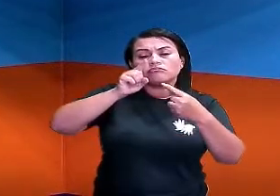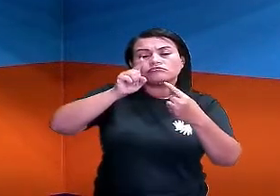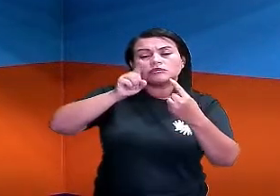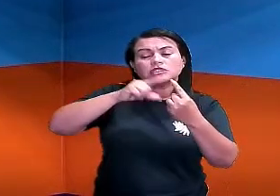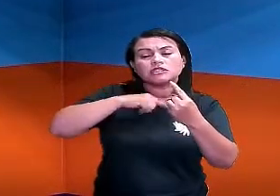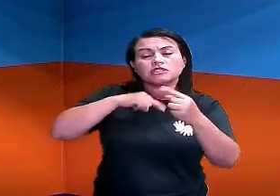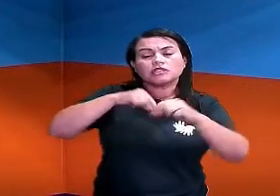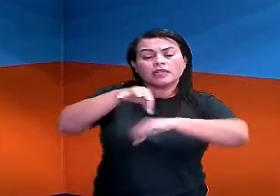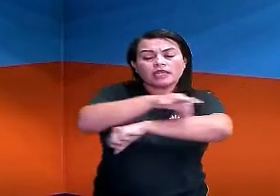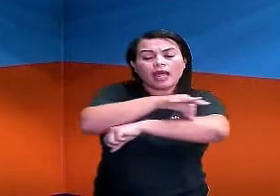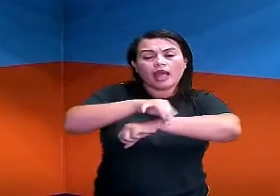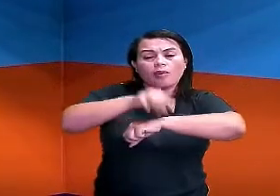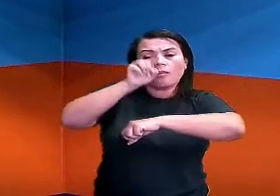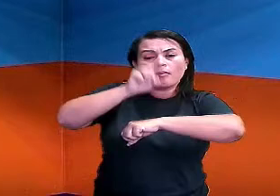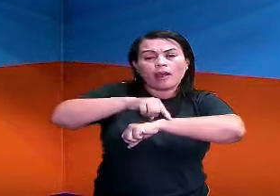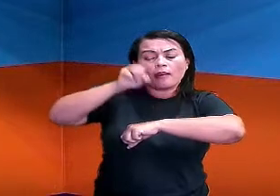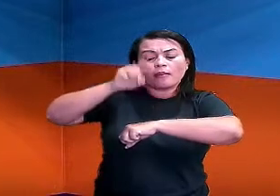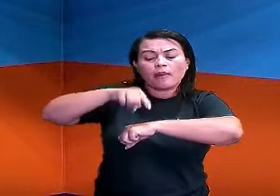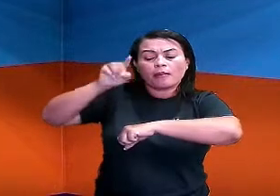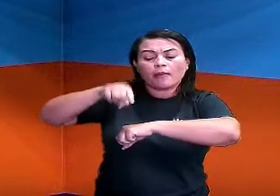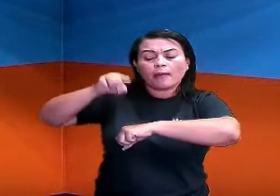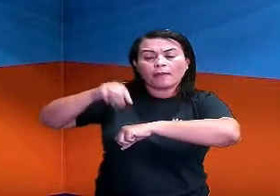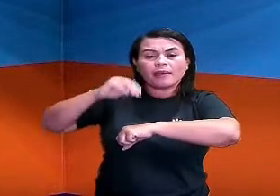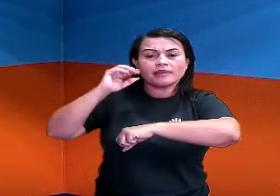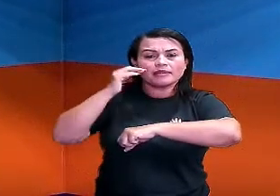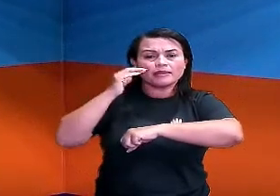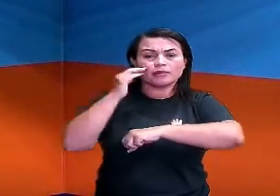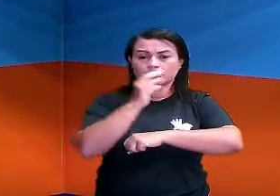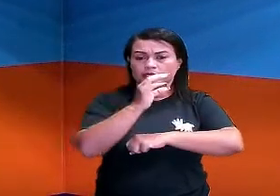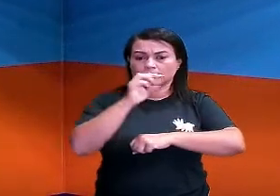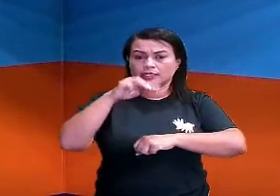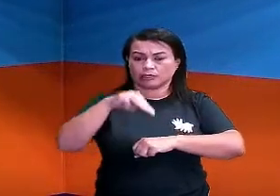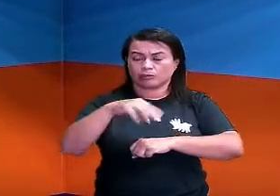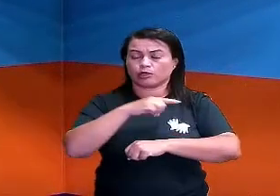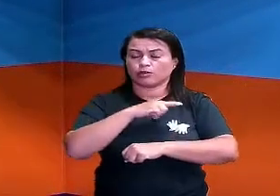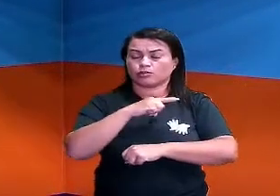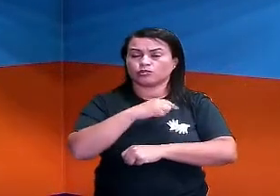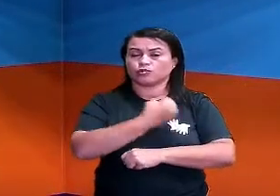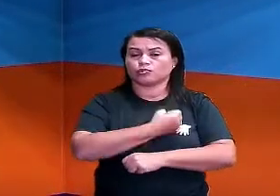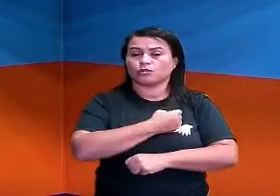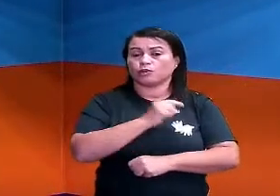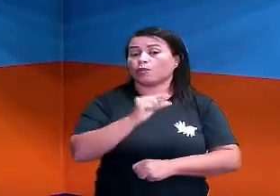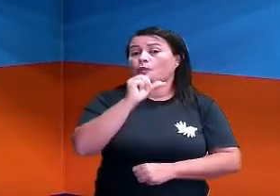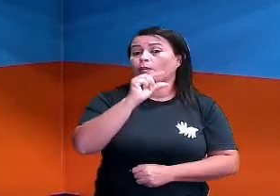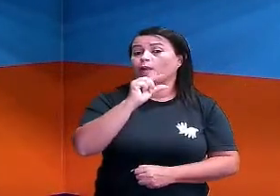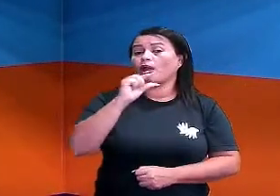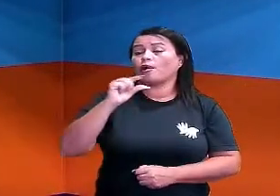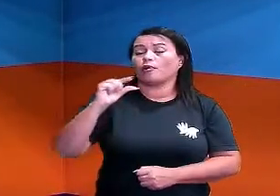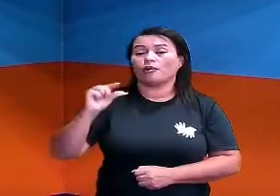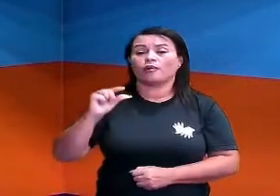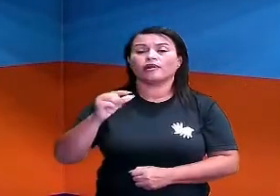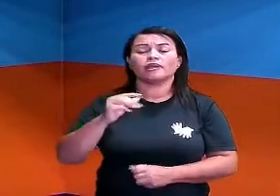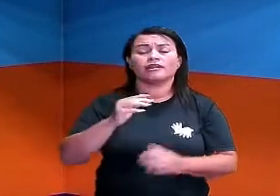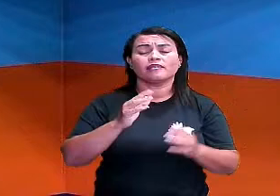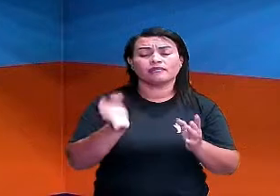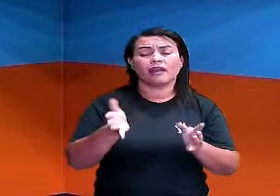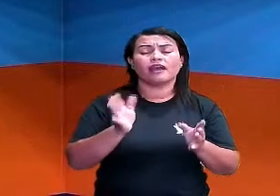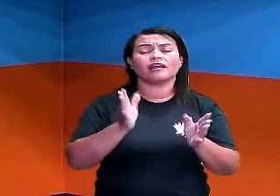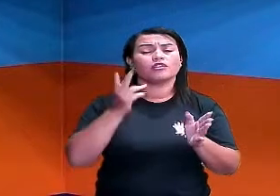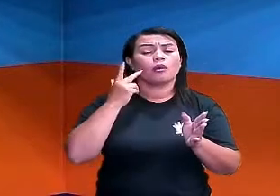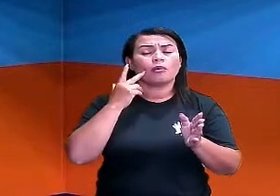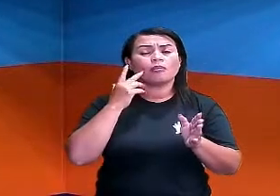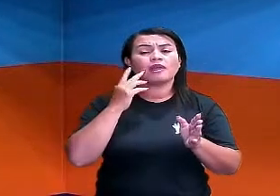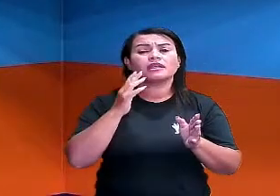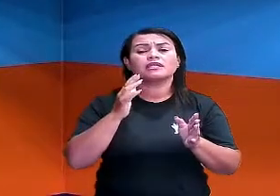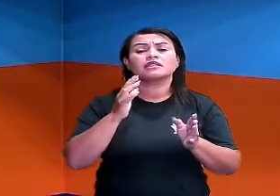tracinhos fininhos, né? 1 centímetro são os números maiores, tá? E aí ele vai de 0 a 100,